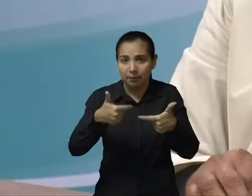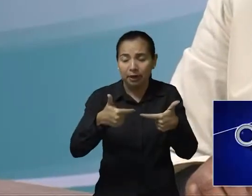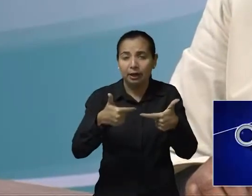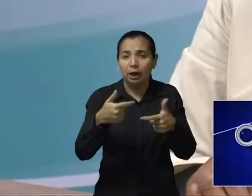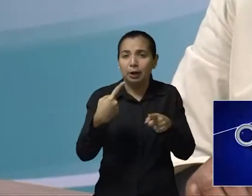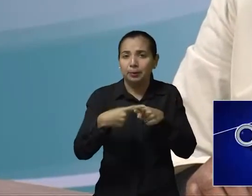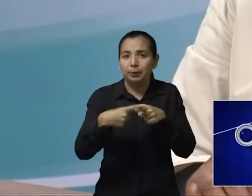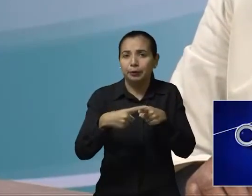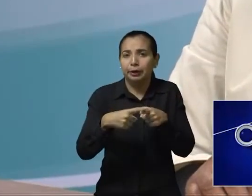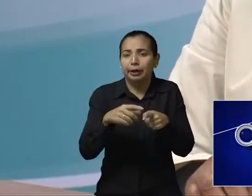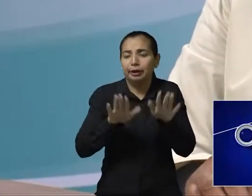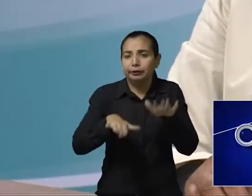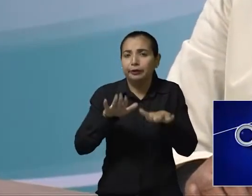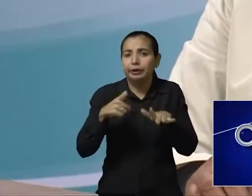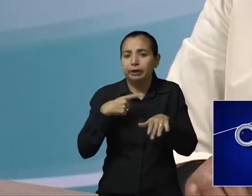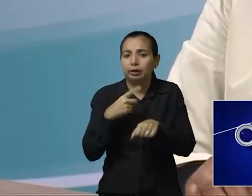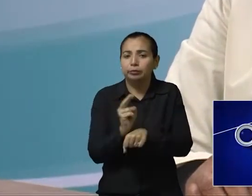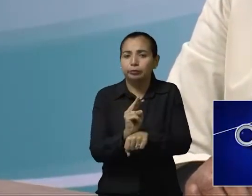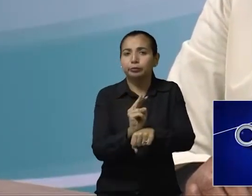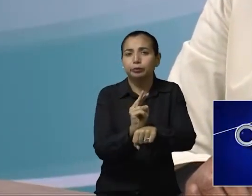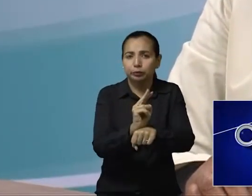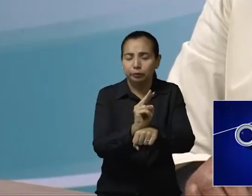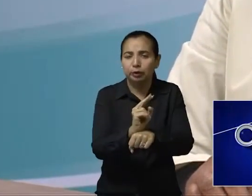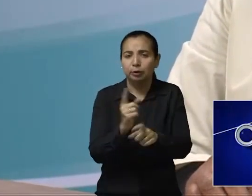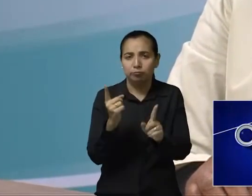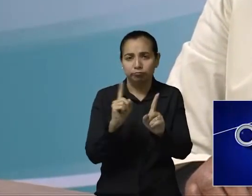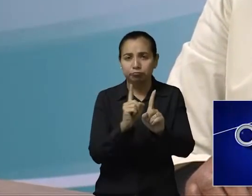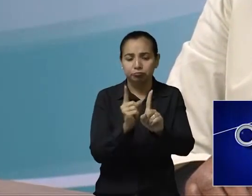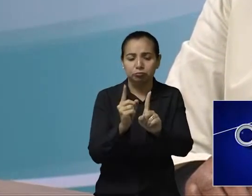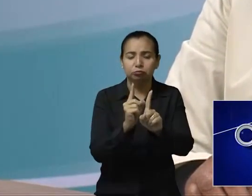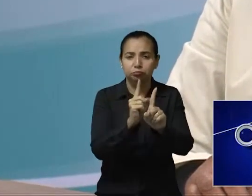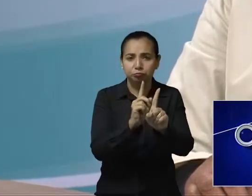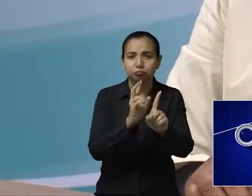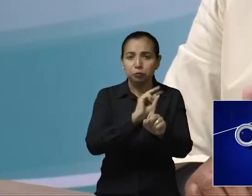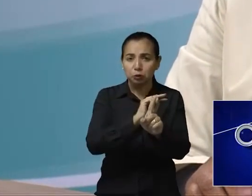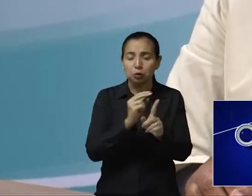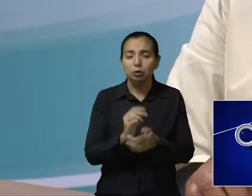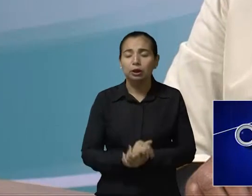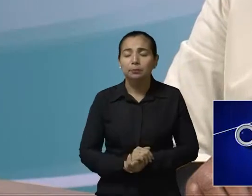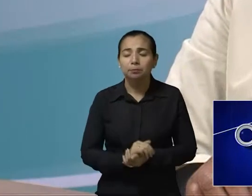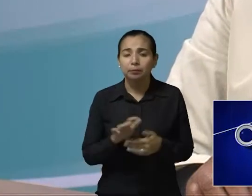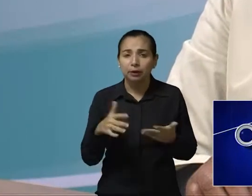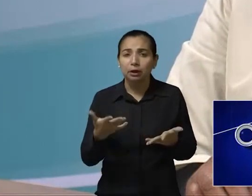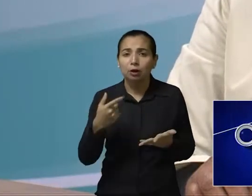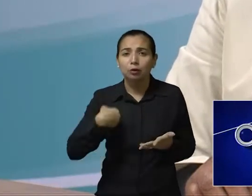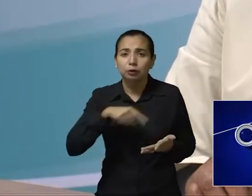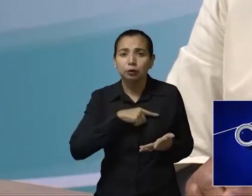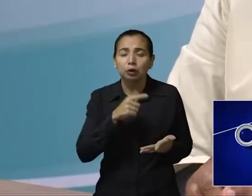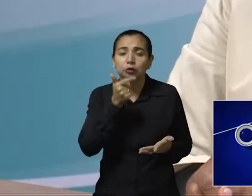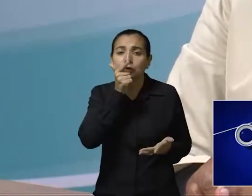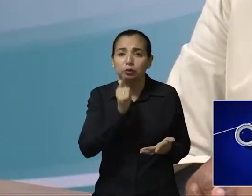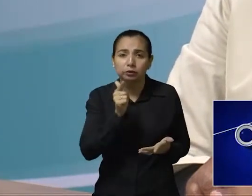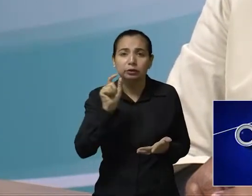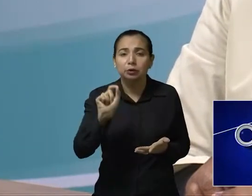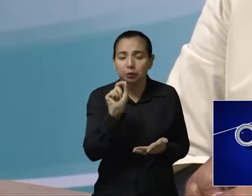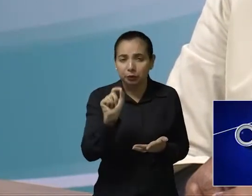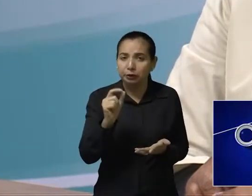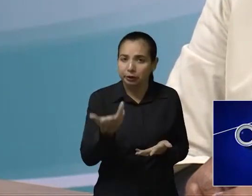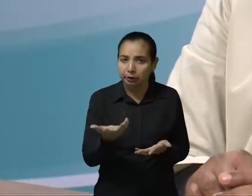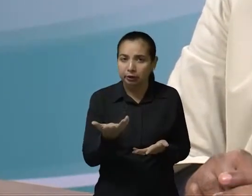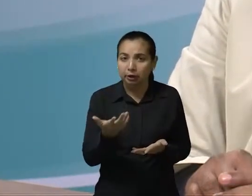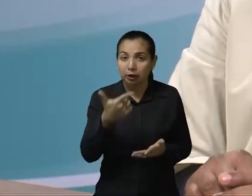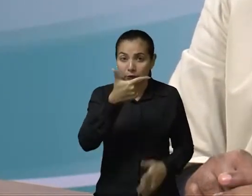uma caneta dessa. Mas enfim, aí a gente conseguiu quebrar essa cultura e veio aí quebrar esse paradigma e veio